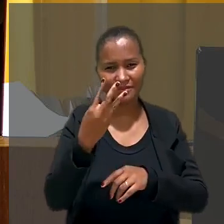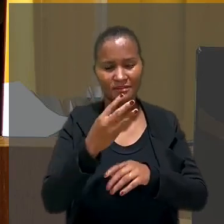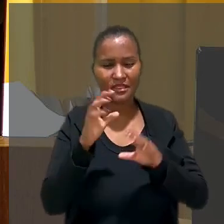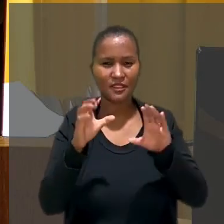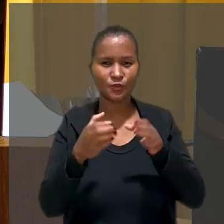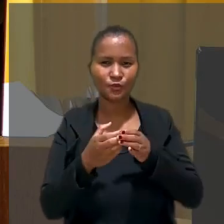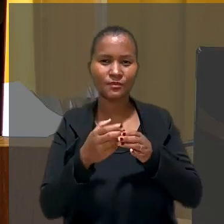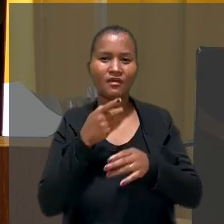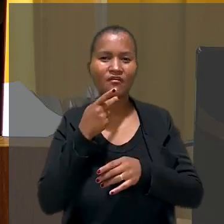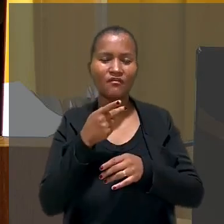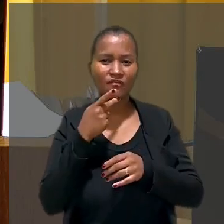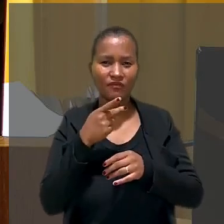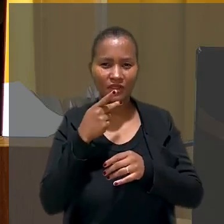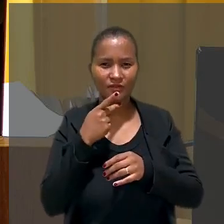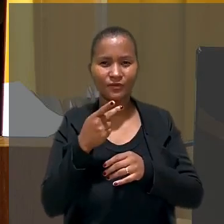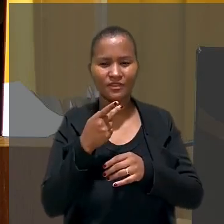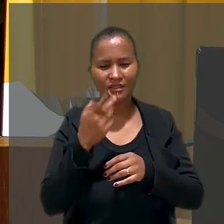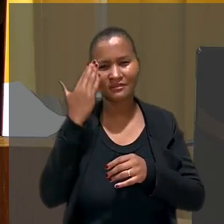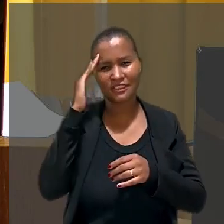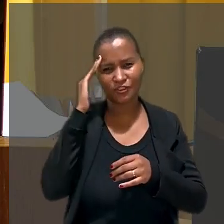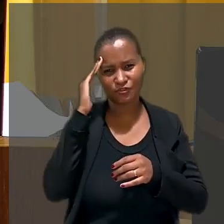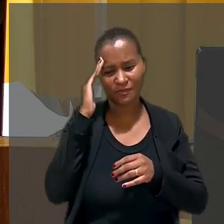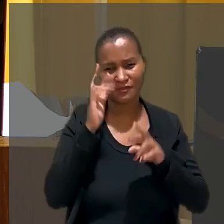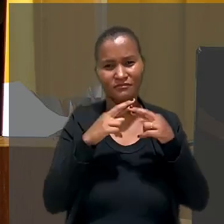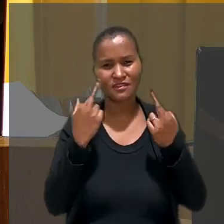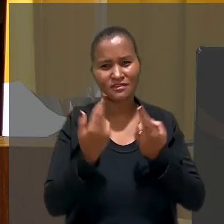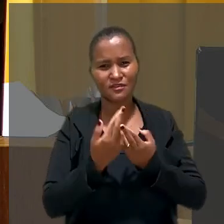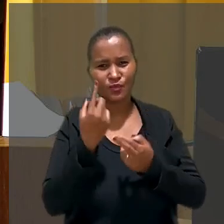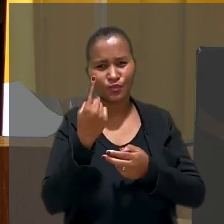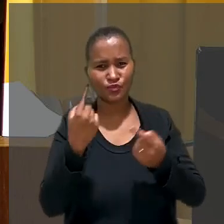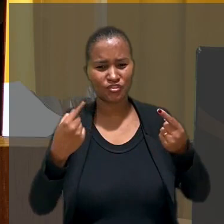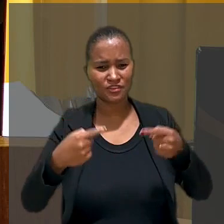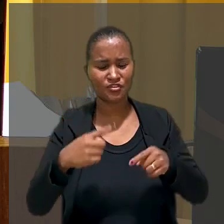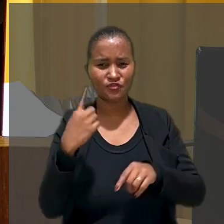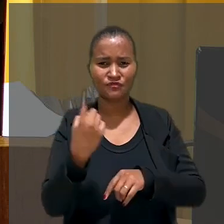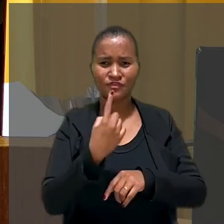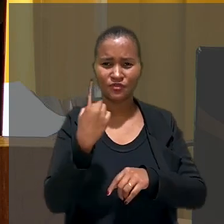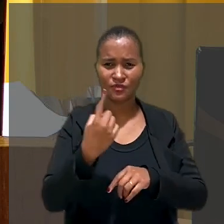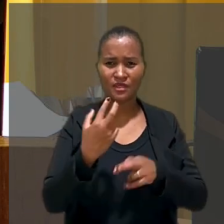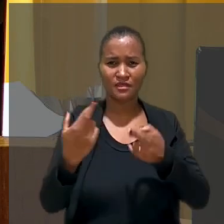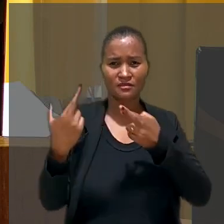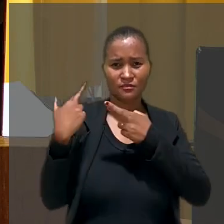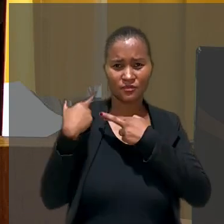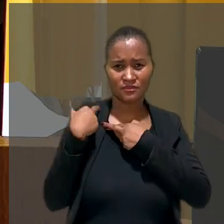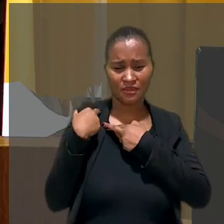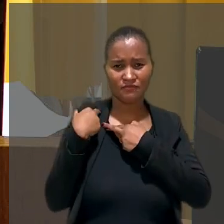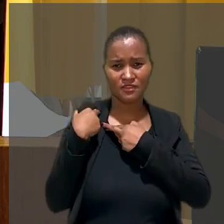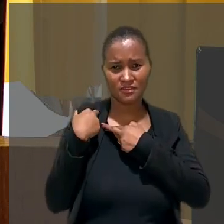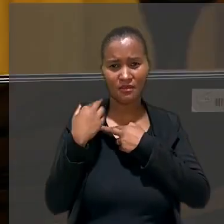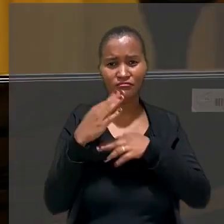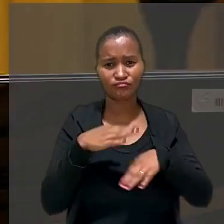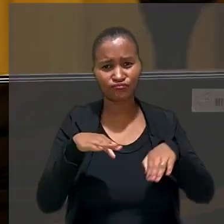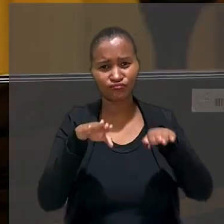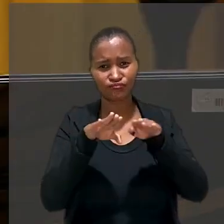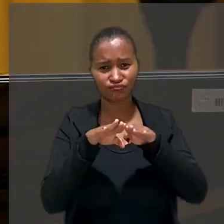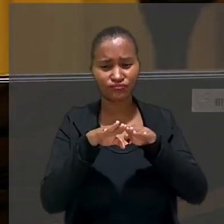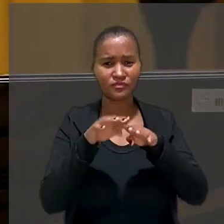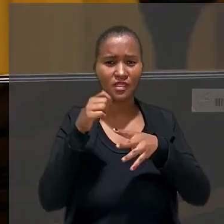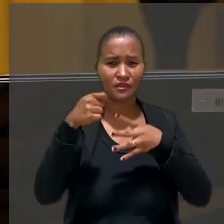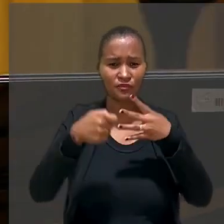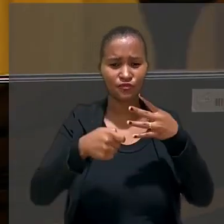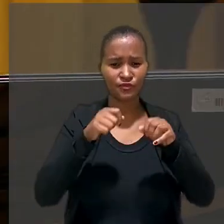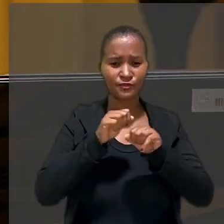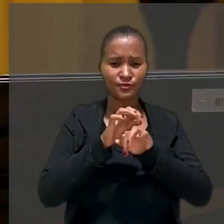caso na terceira turma, ressaltou que, conforme o entendimento da seção 1 de dissídios individuais, responsável pela uniformização